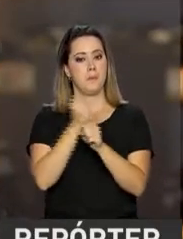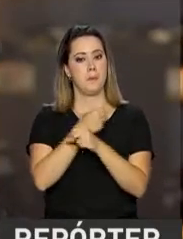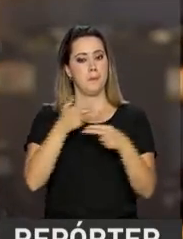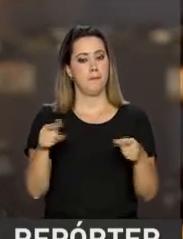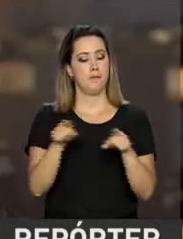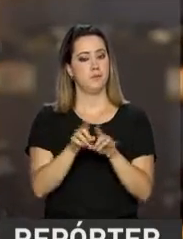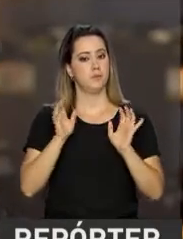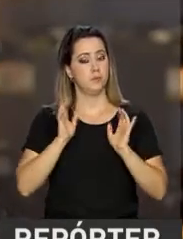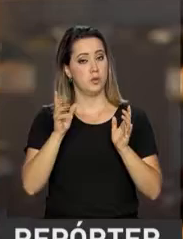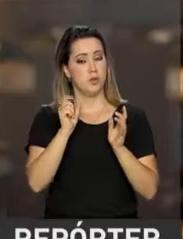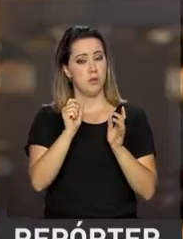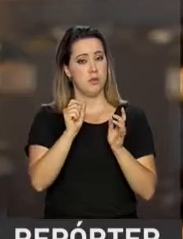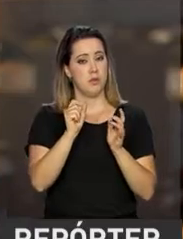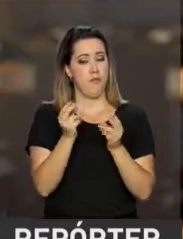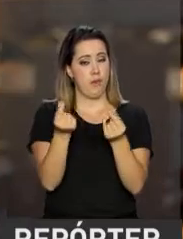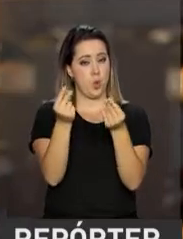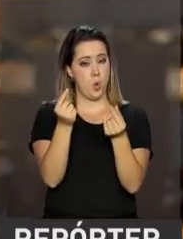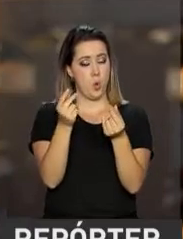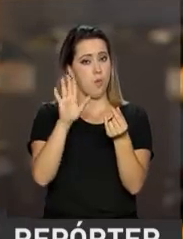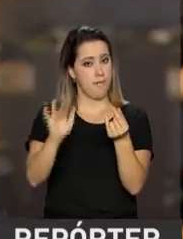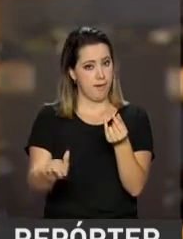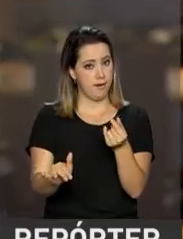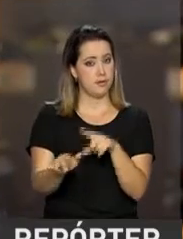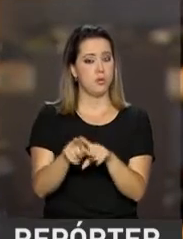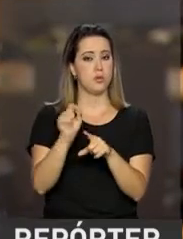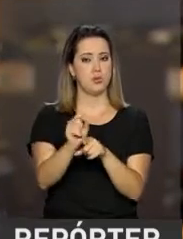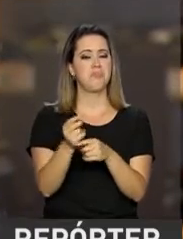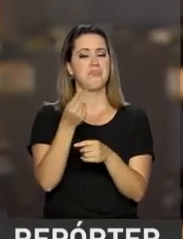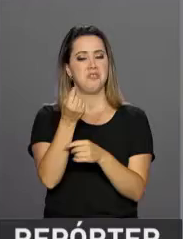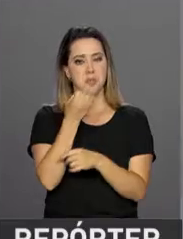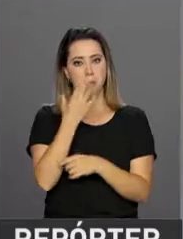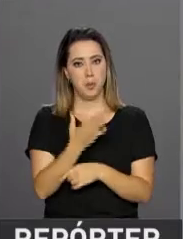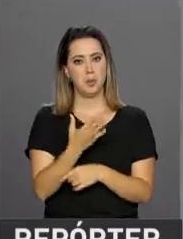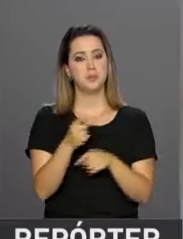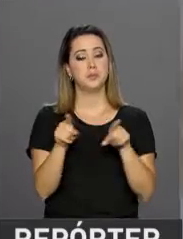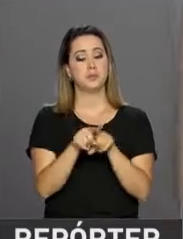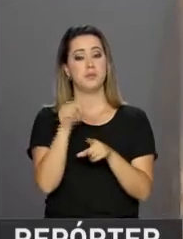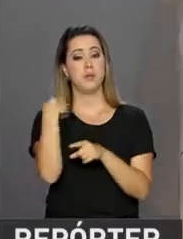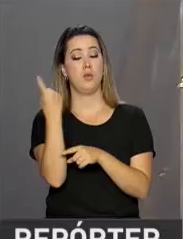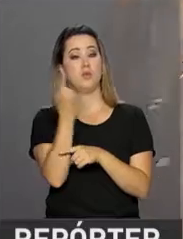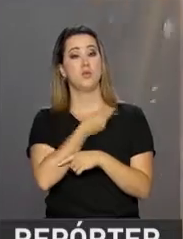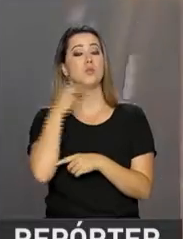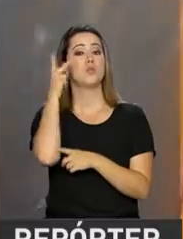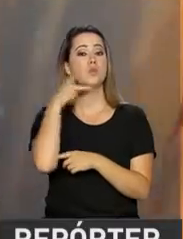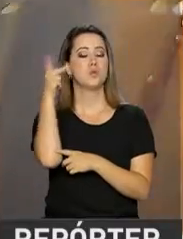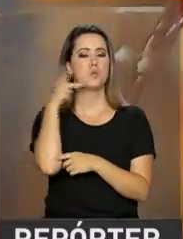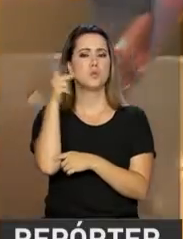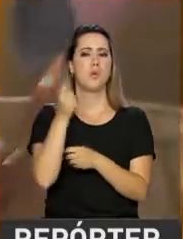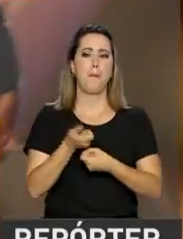é preço preço com os benefícios preços acessíveis a qualidade dos nossos vinhos e